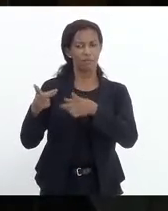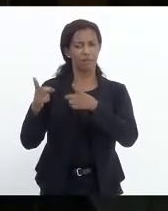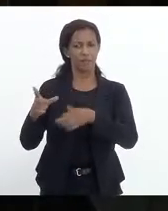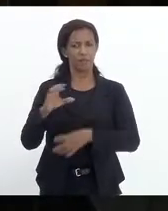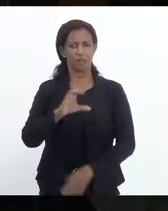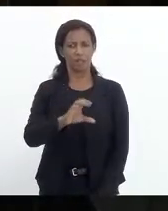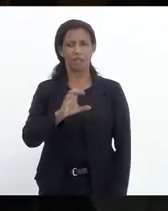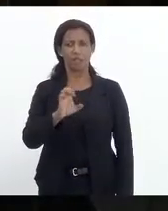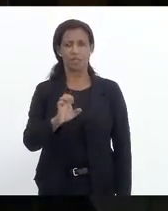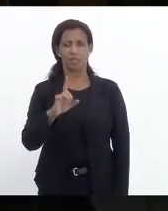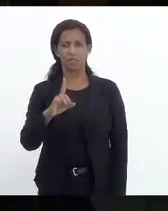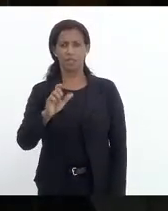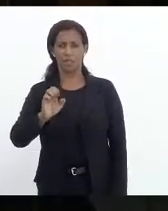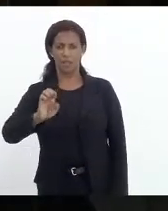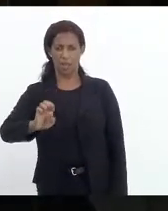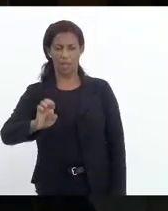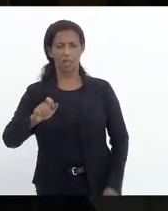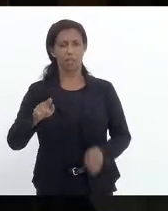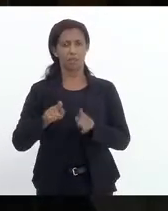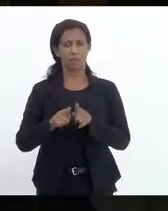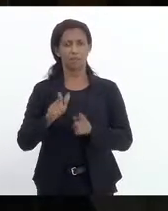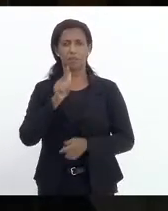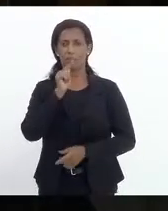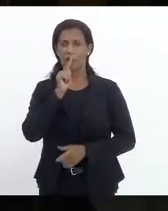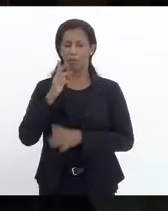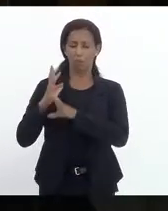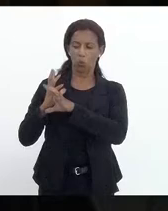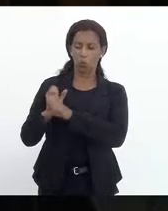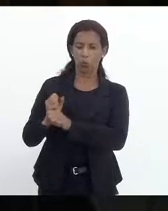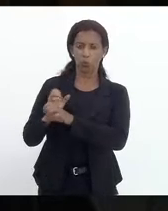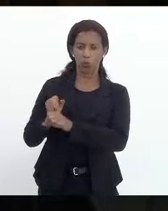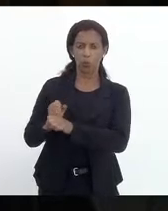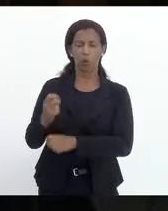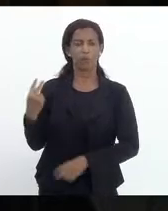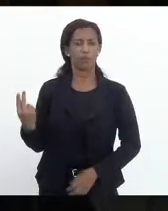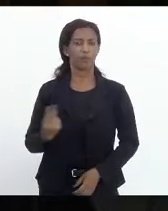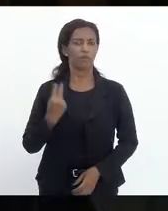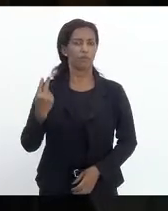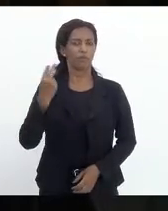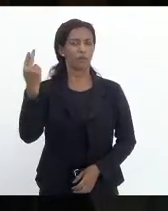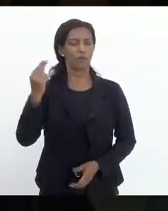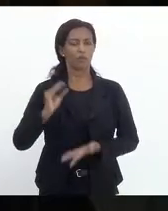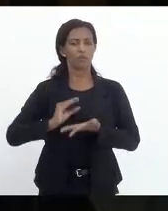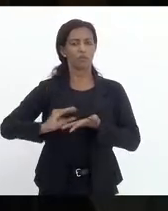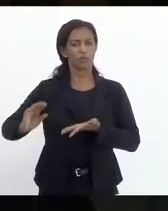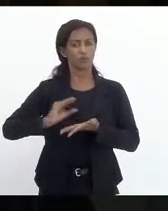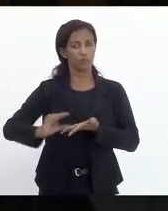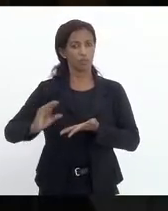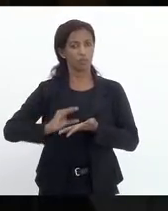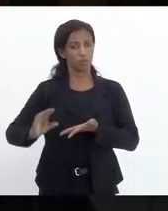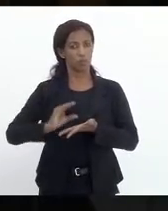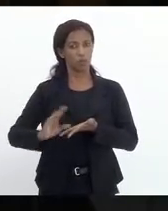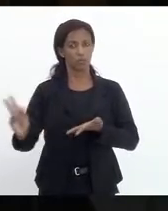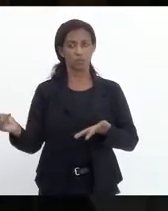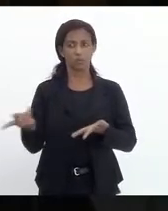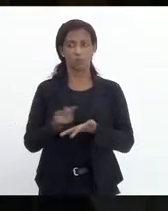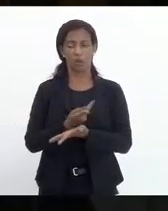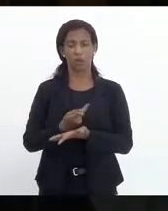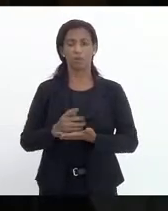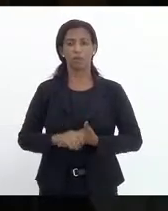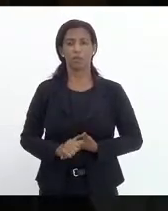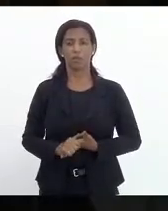privada e até mesmo computando valores dos investimentos que serão feitas